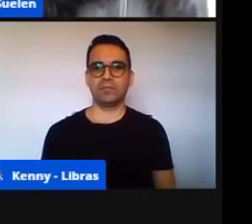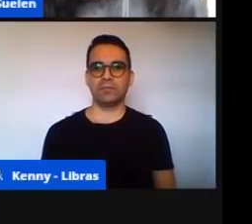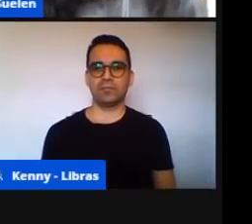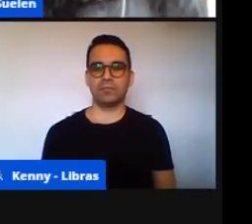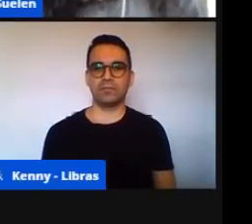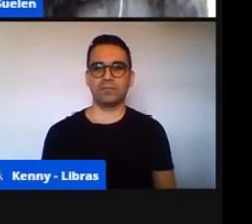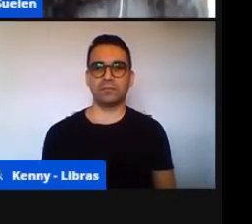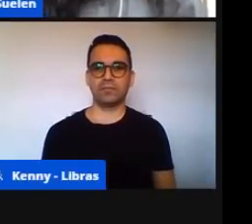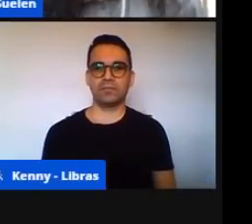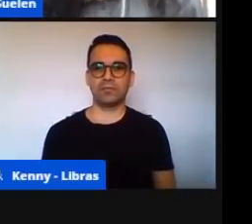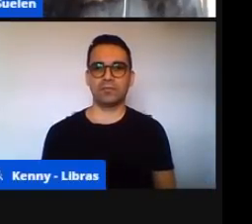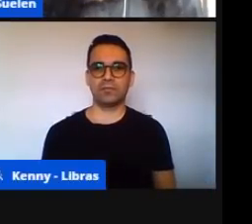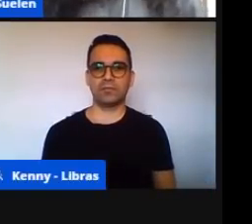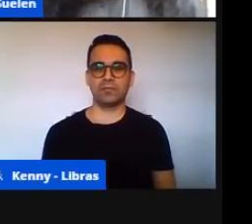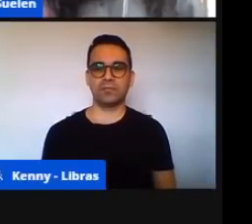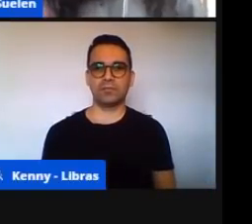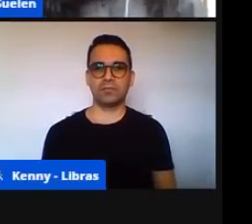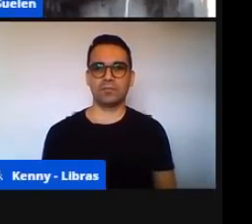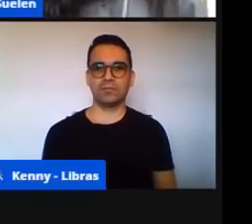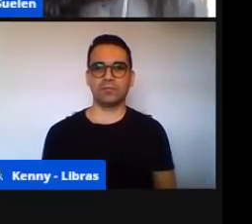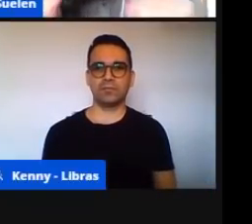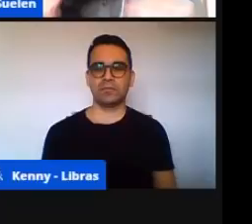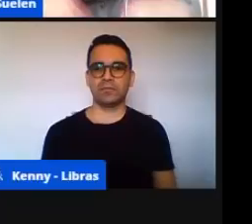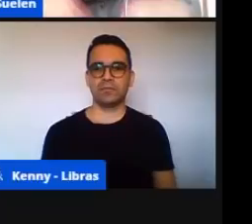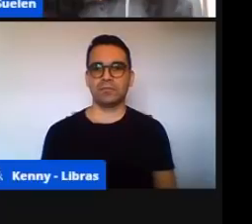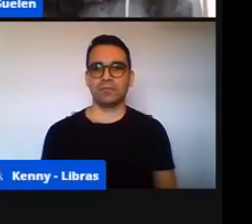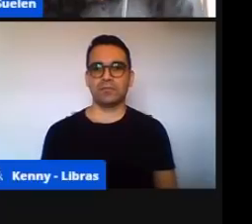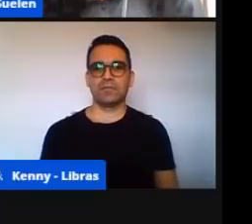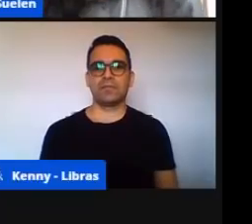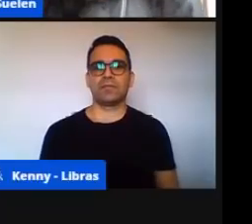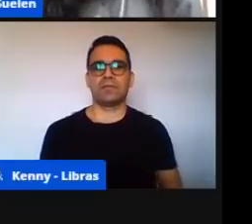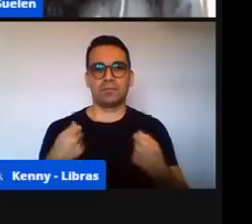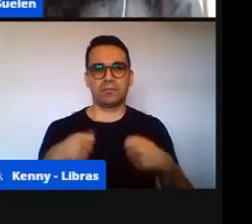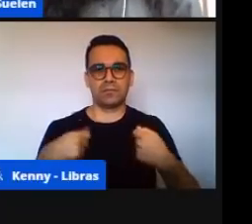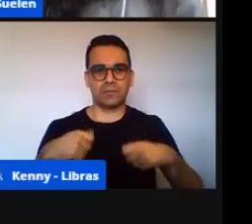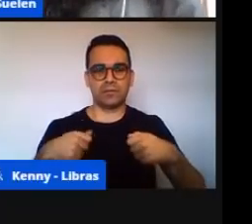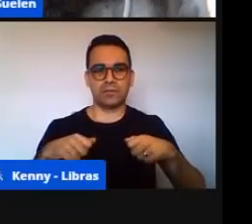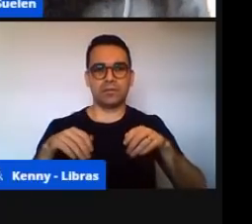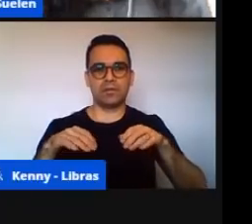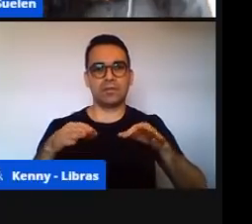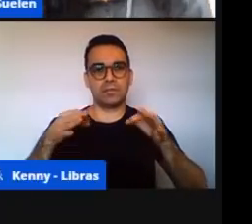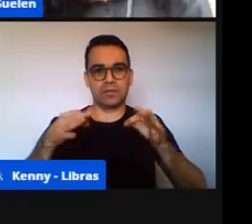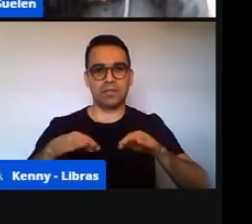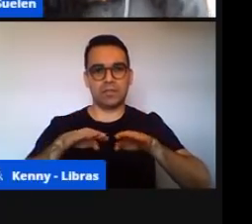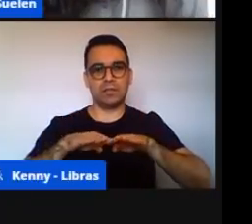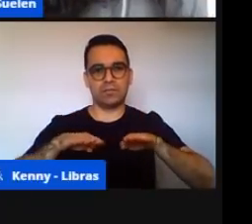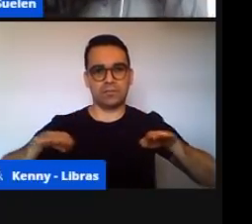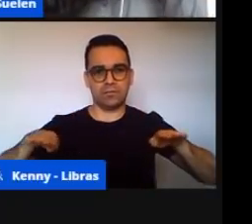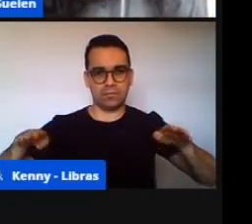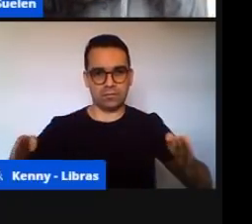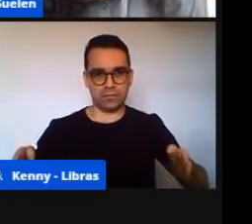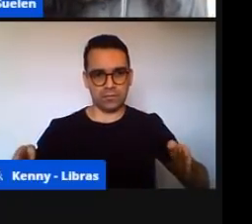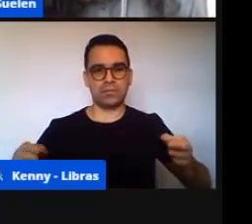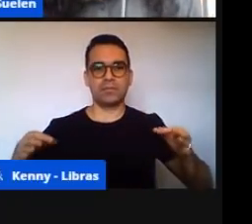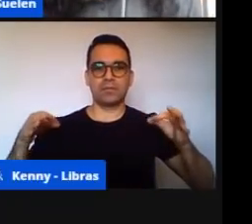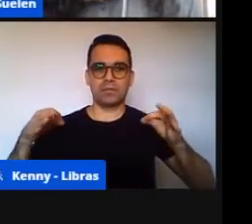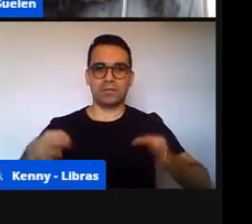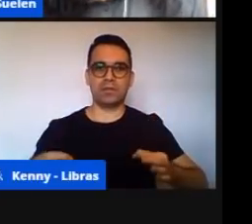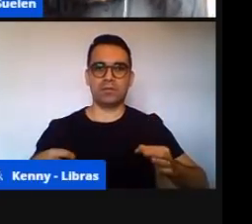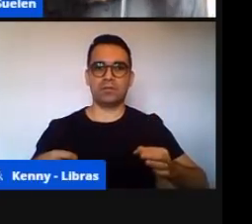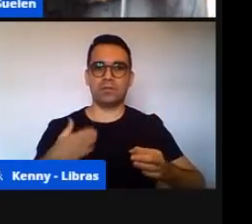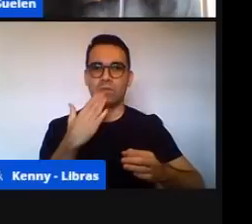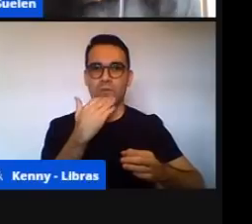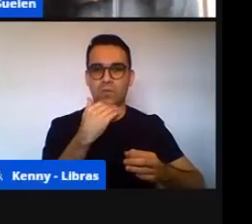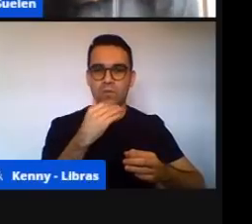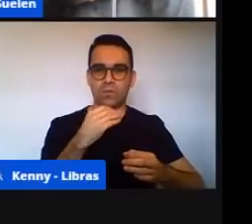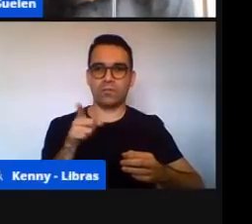não deve ser colocado no chão, tem que ser colocado sobre estrados, tá? Não devemos compartilhar os itens